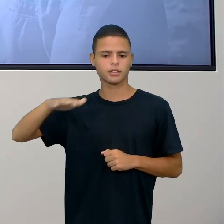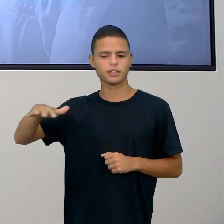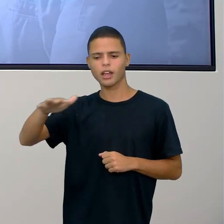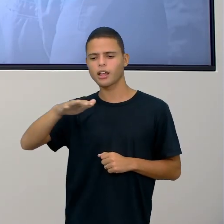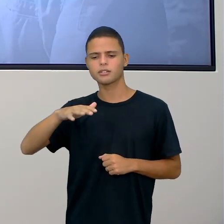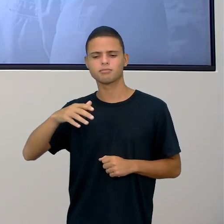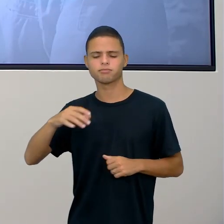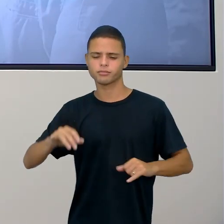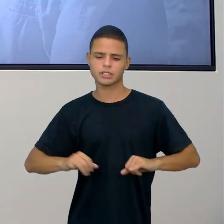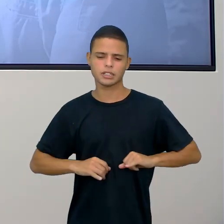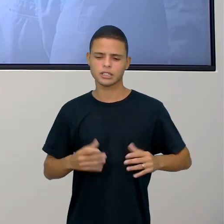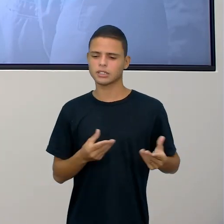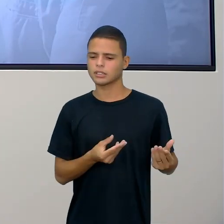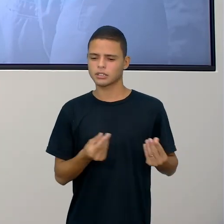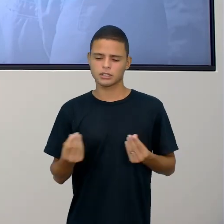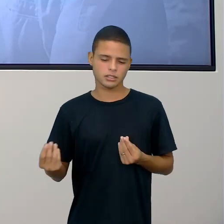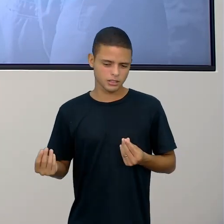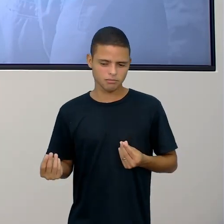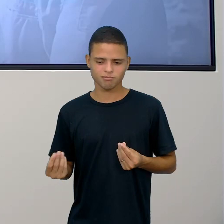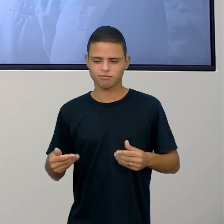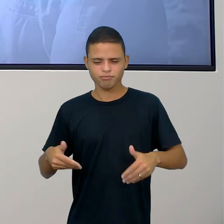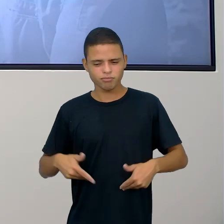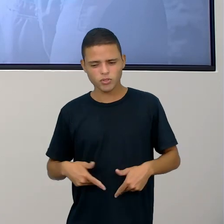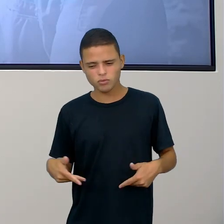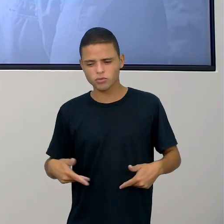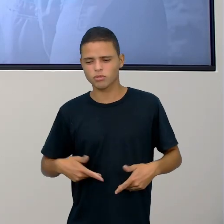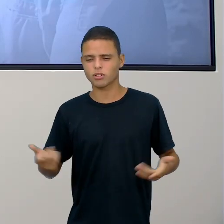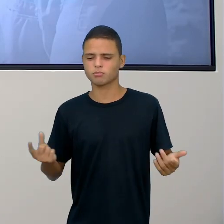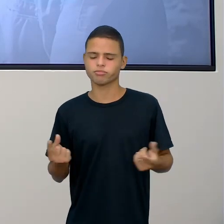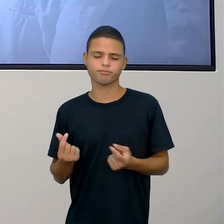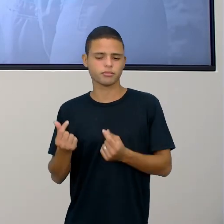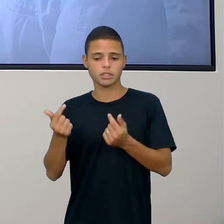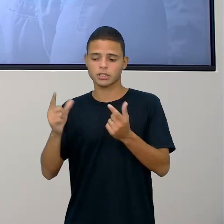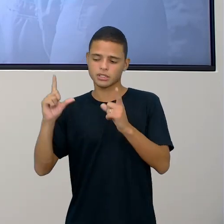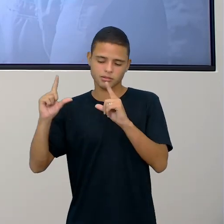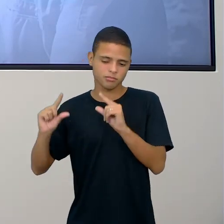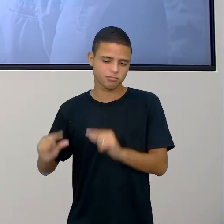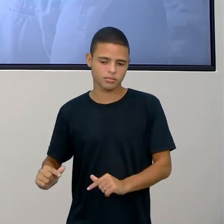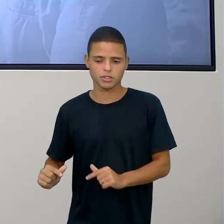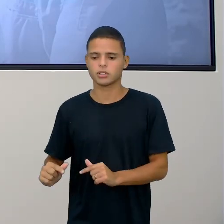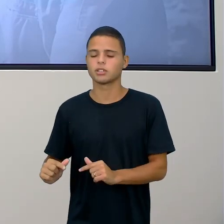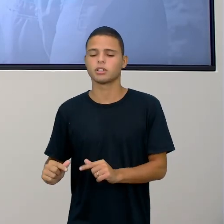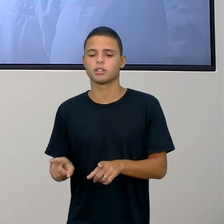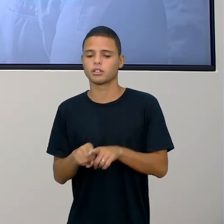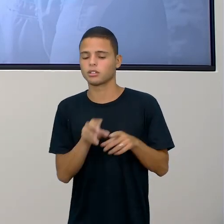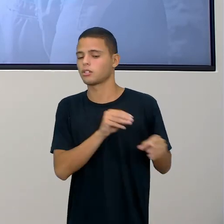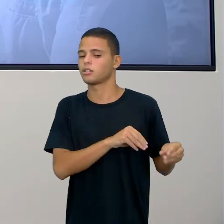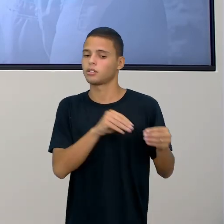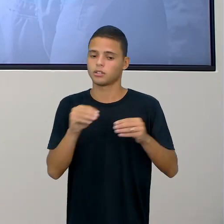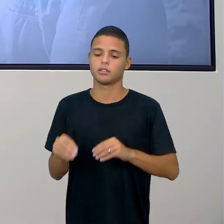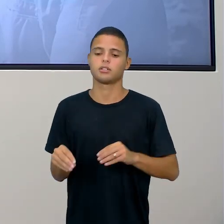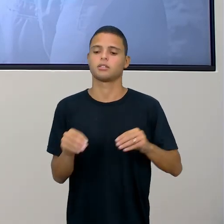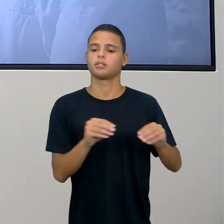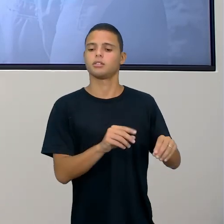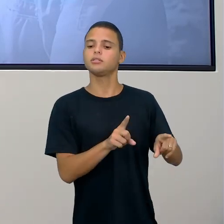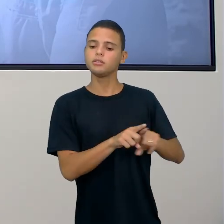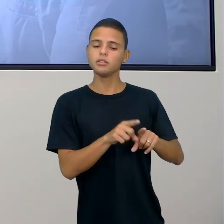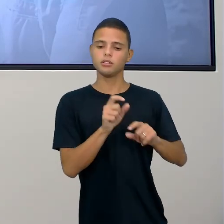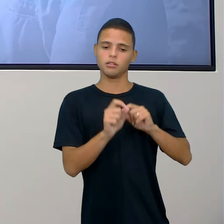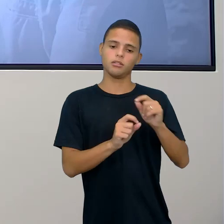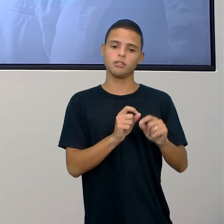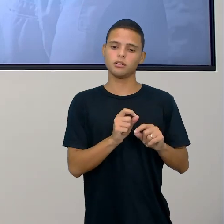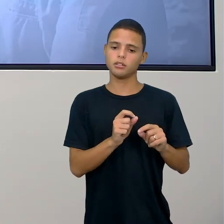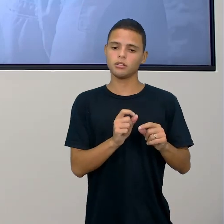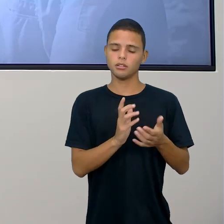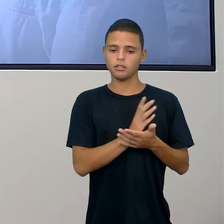miséria e também uma razão muito grande para a migração, em função também desse poder econômico